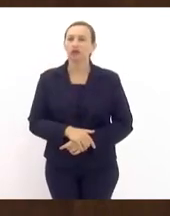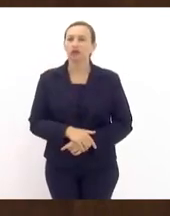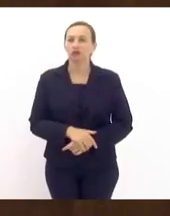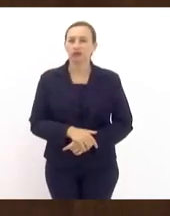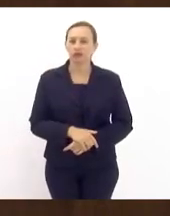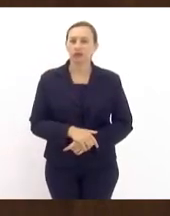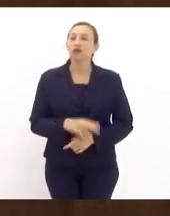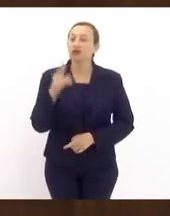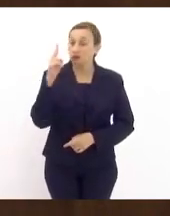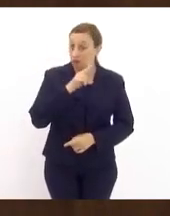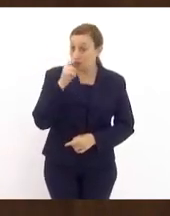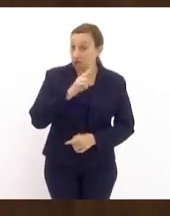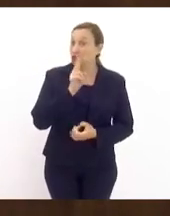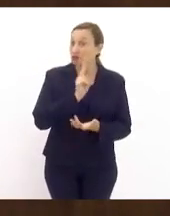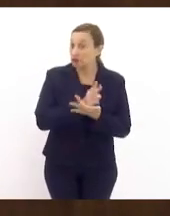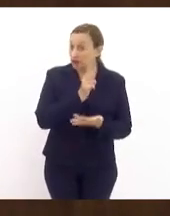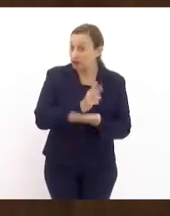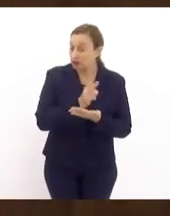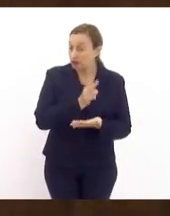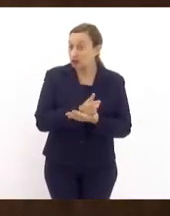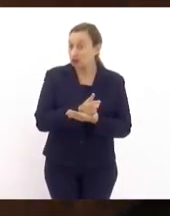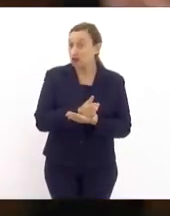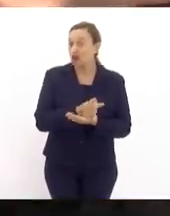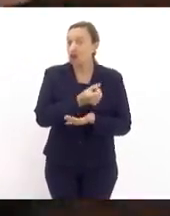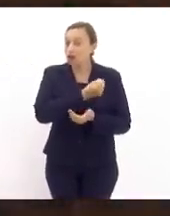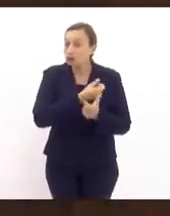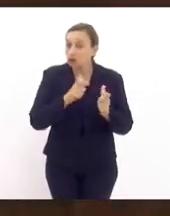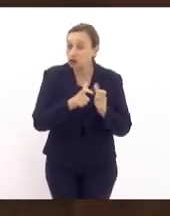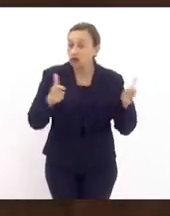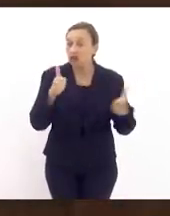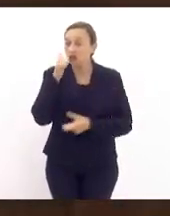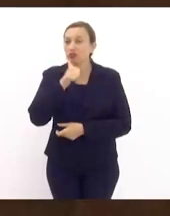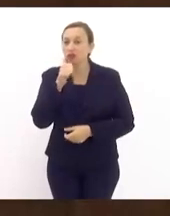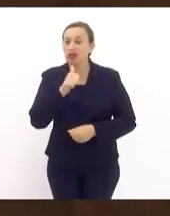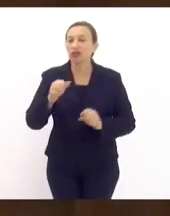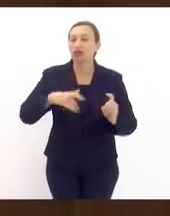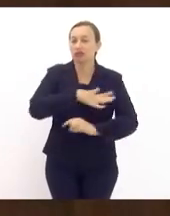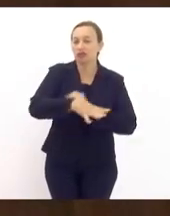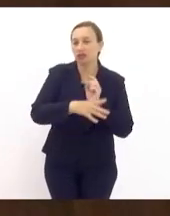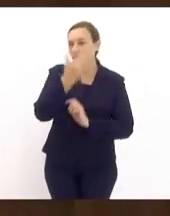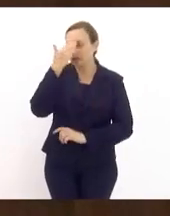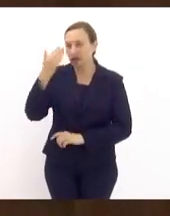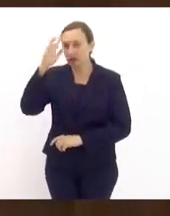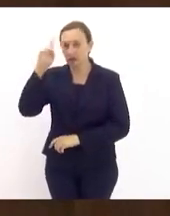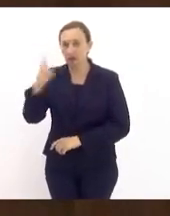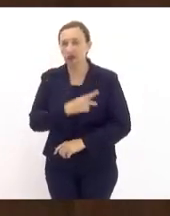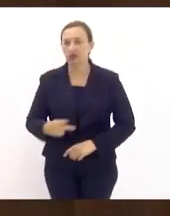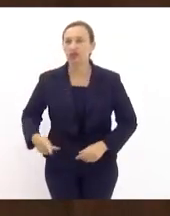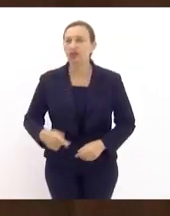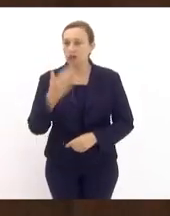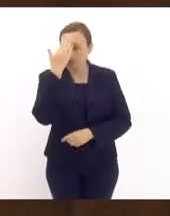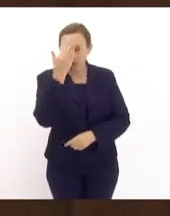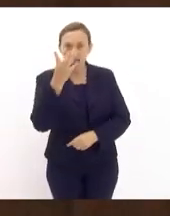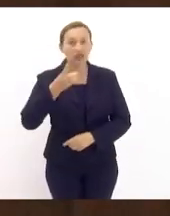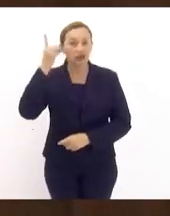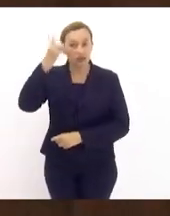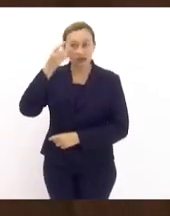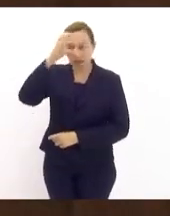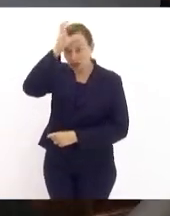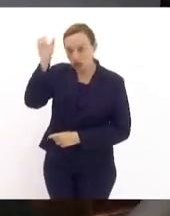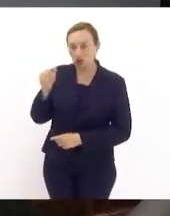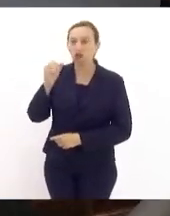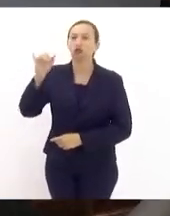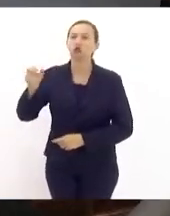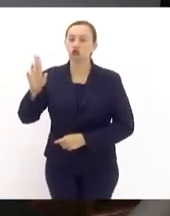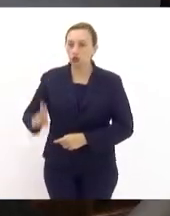muita urgência mesmo, a partir de demanda das mulheres da nossa sociedade. Obrigada, senhor presidente. Obrigado, deputada Tia Ju. Para discutir,